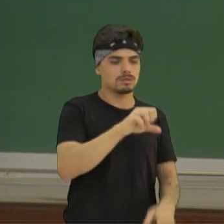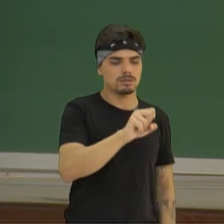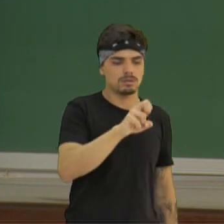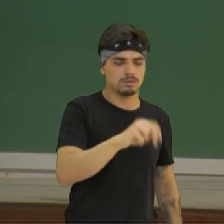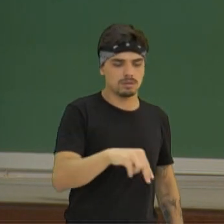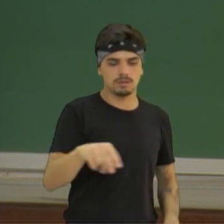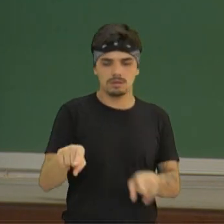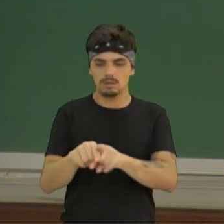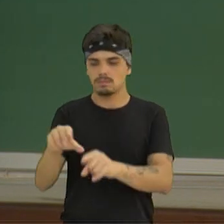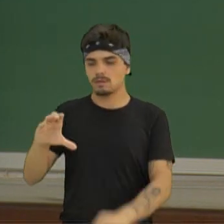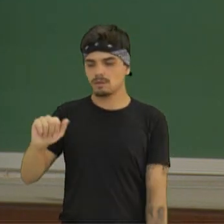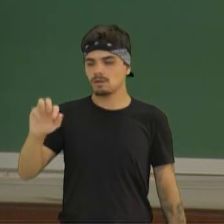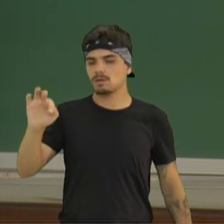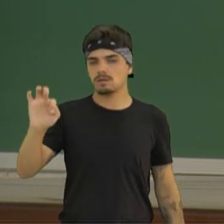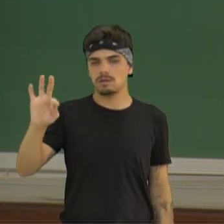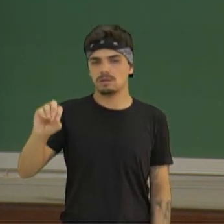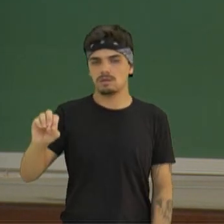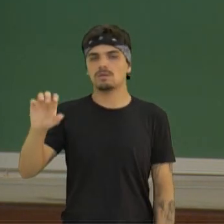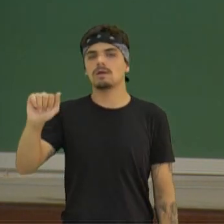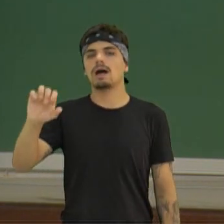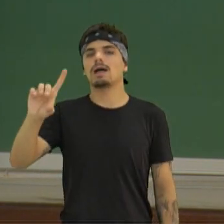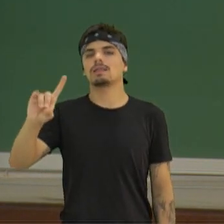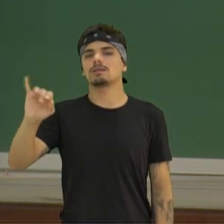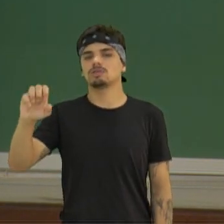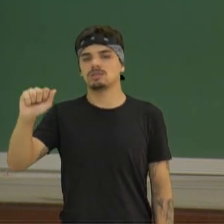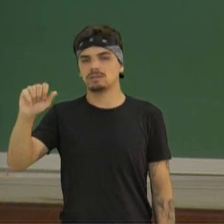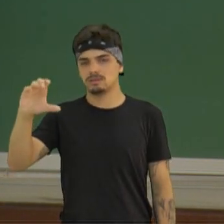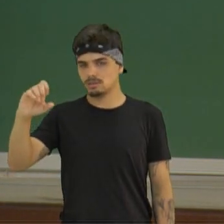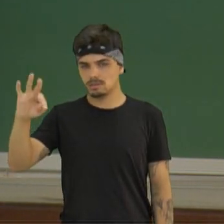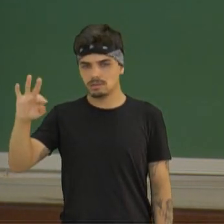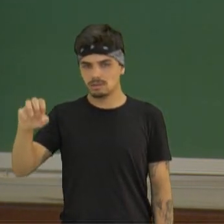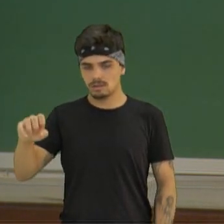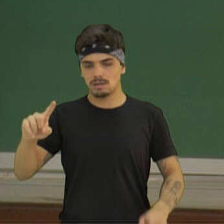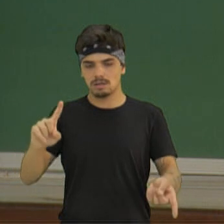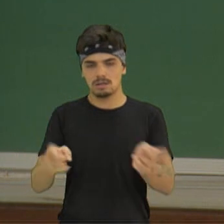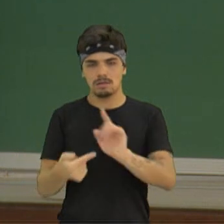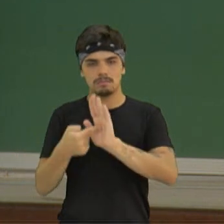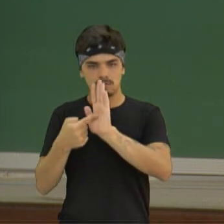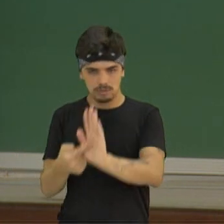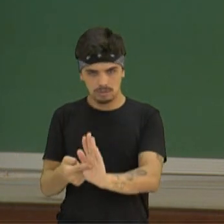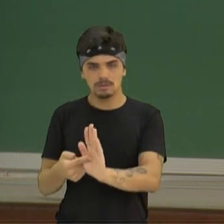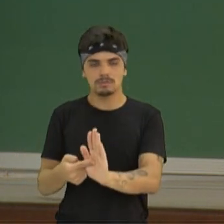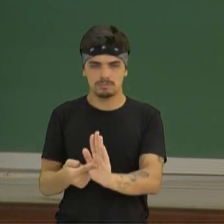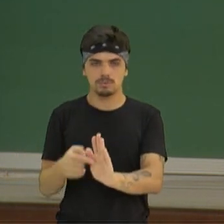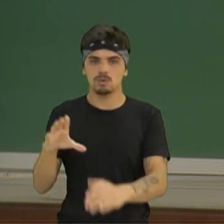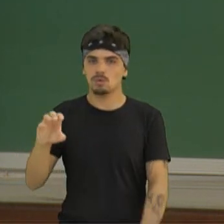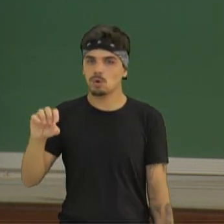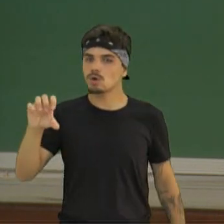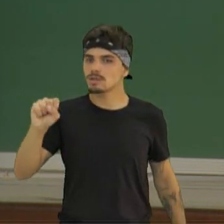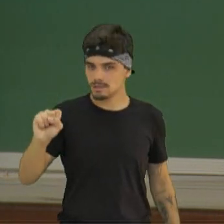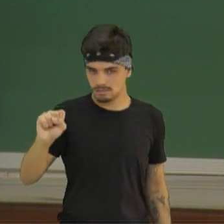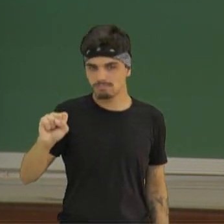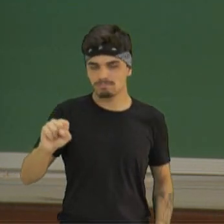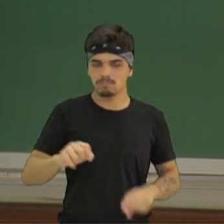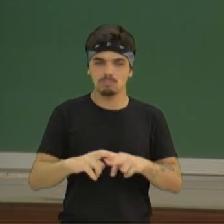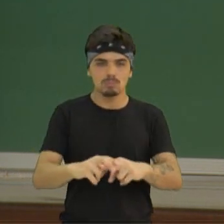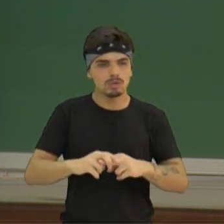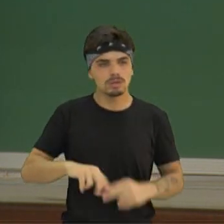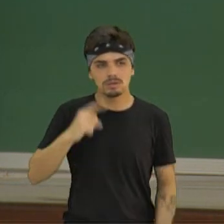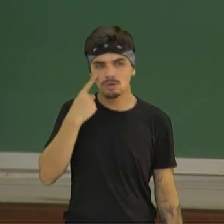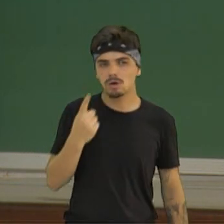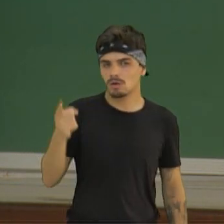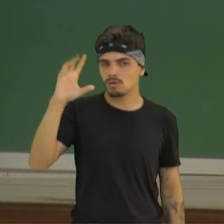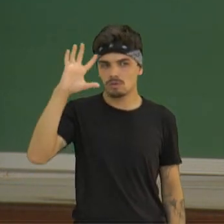cateto adjacente é a projeção do cosseno. Então, gente, o AB... entendi por que aqui, né? A professora